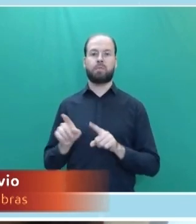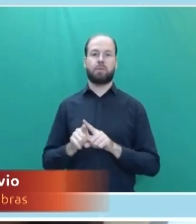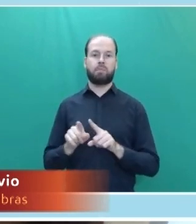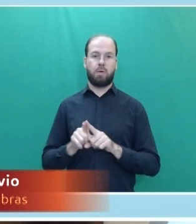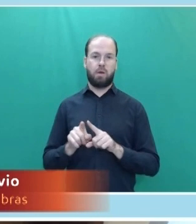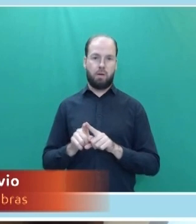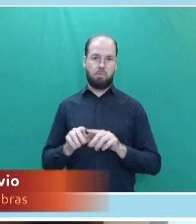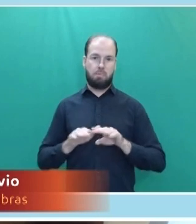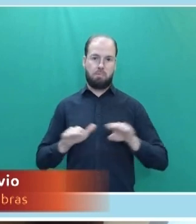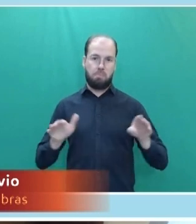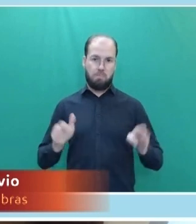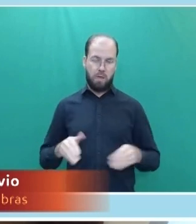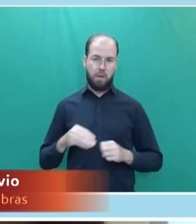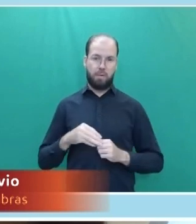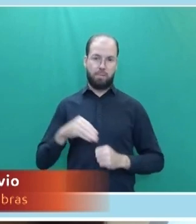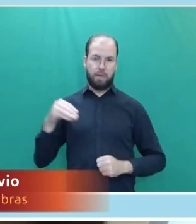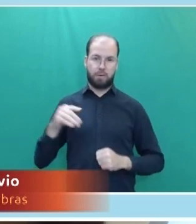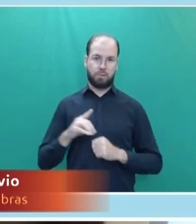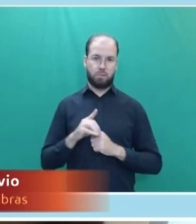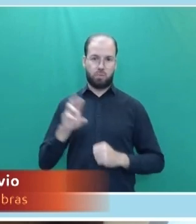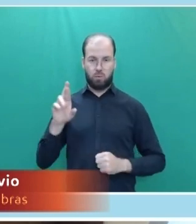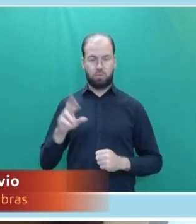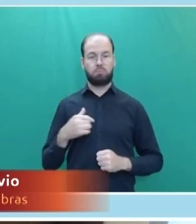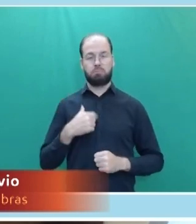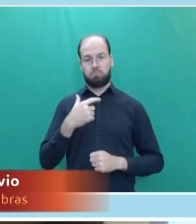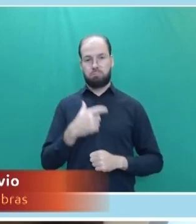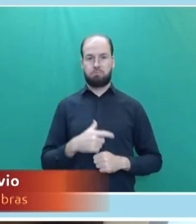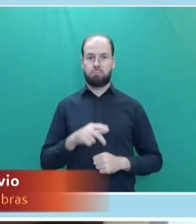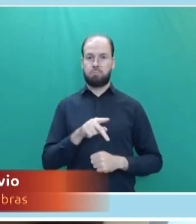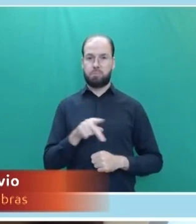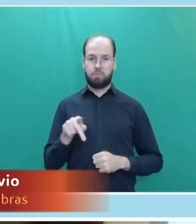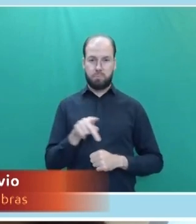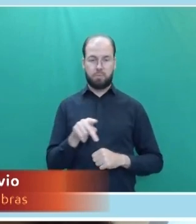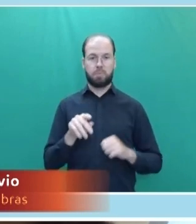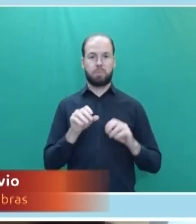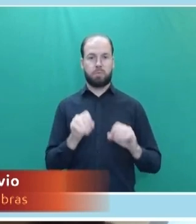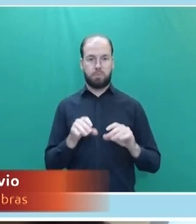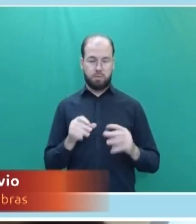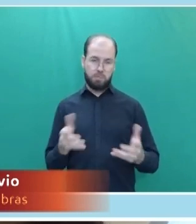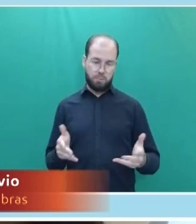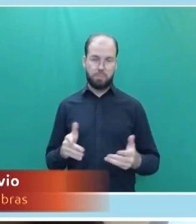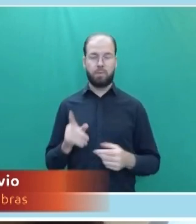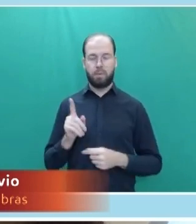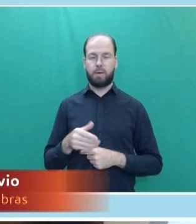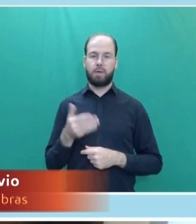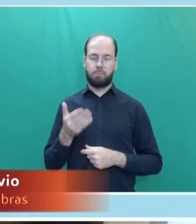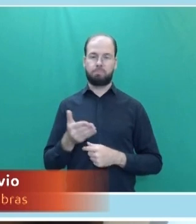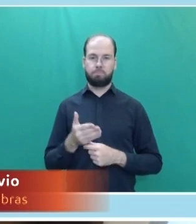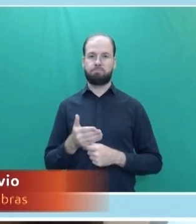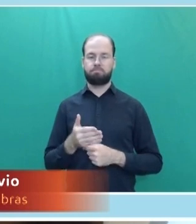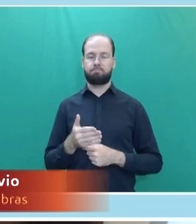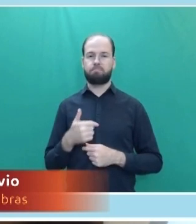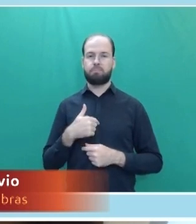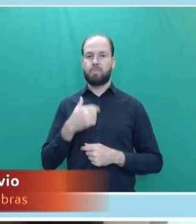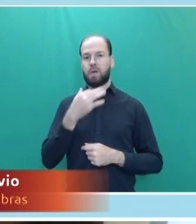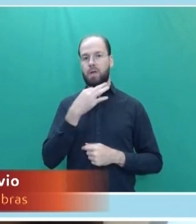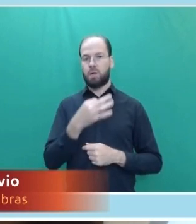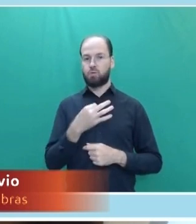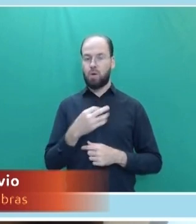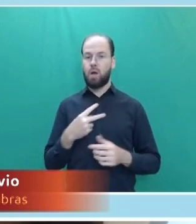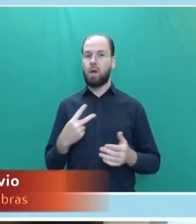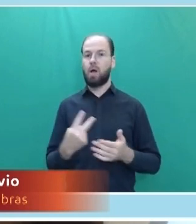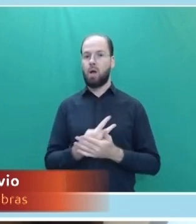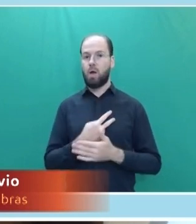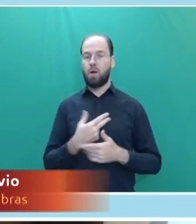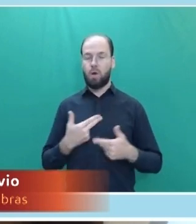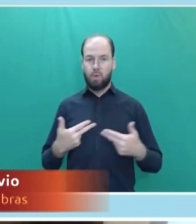de mestrado e doutorado, como docente, como discentes. Então, é isso, né? Acho que para que isso aconteça, a gente